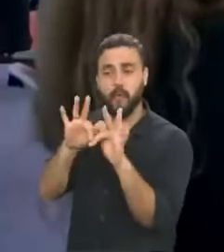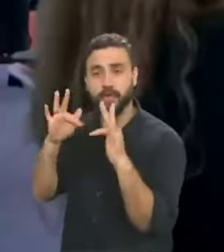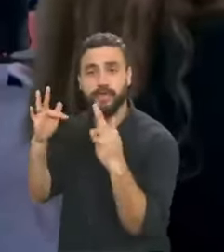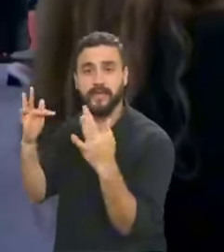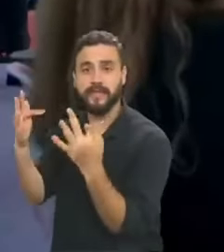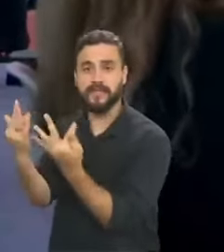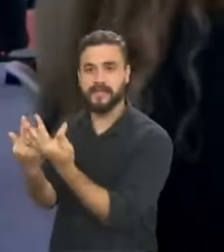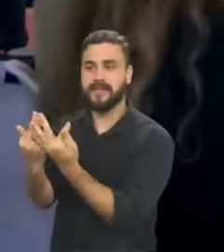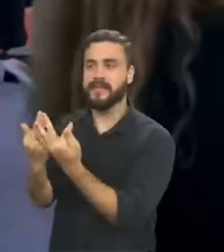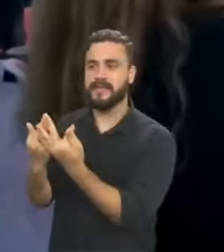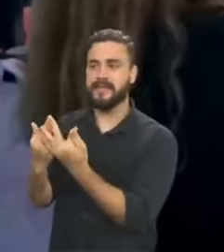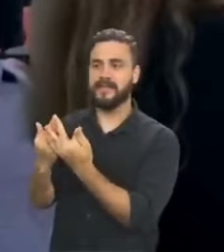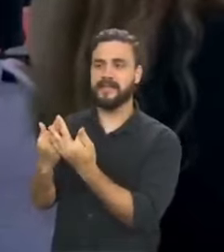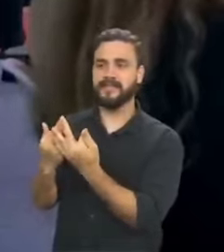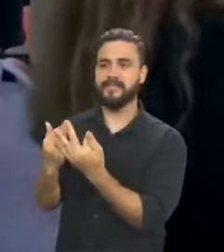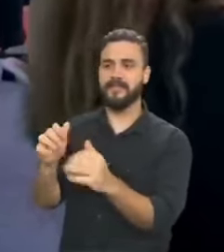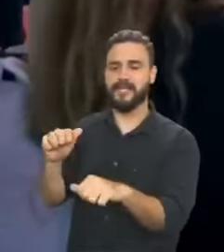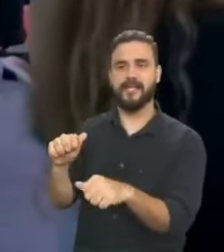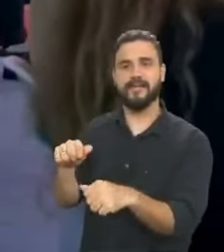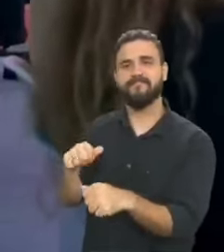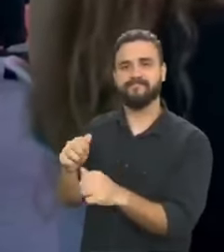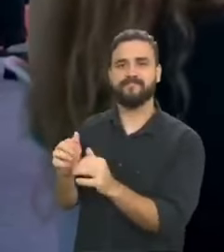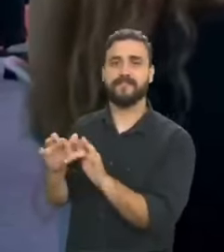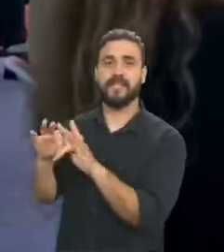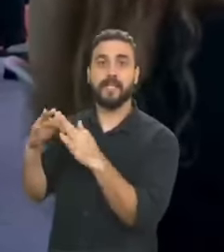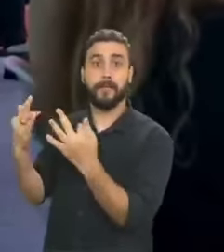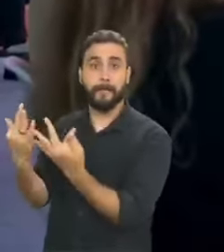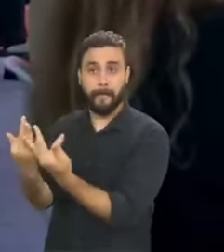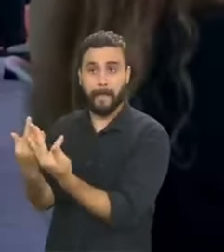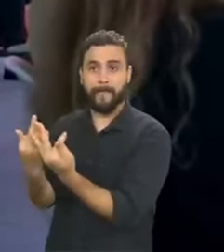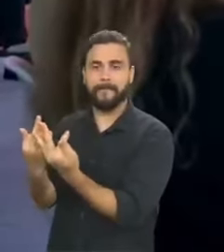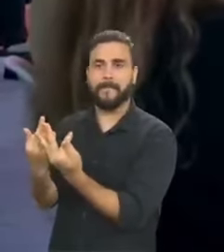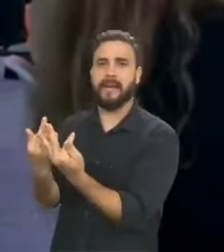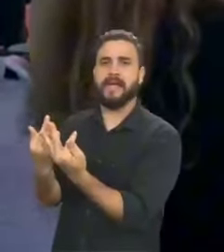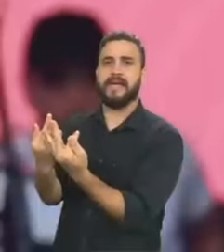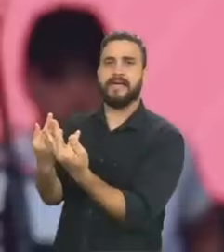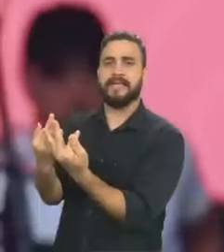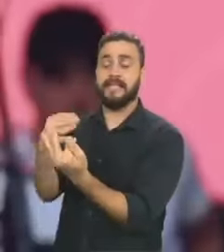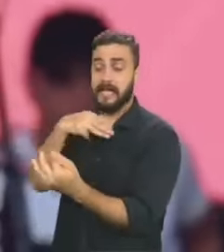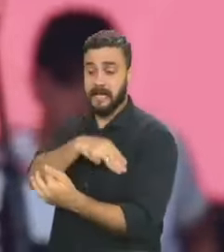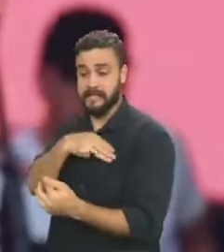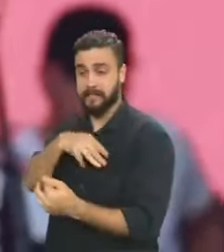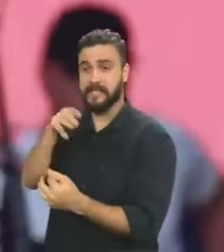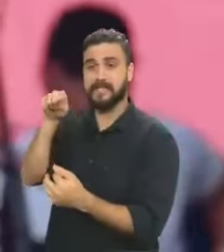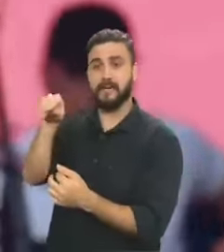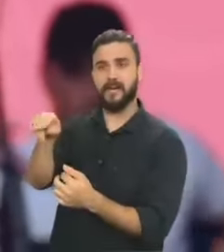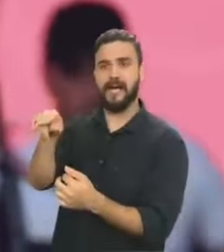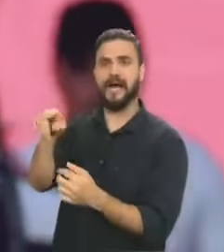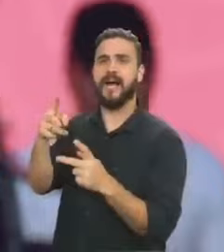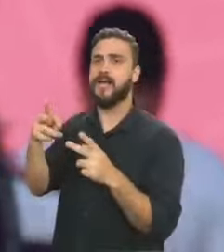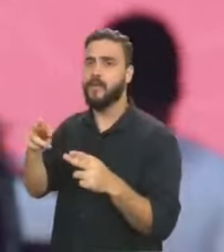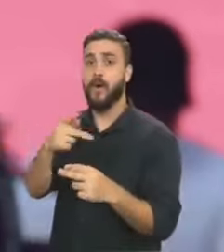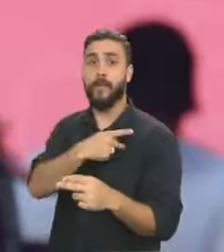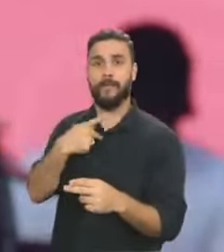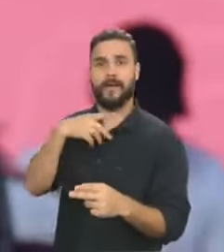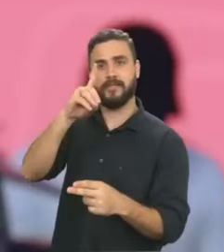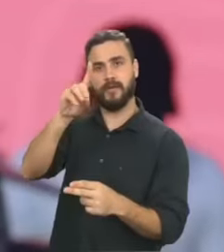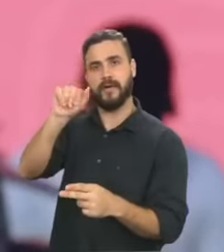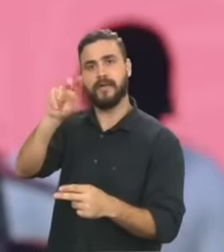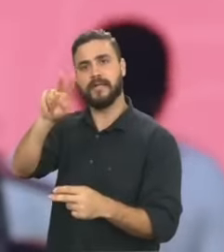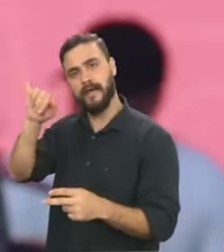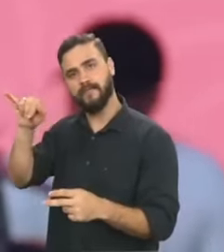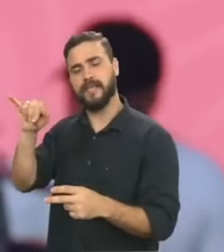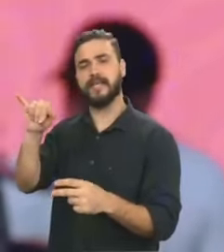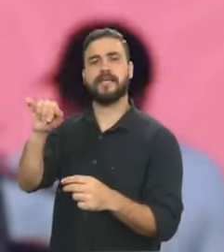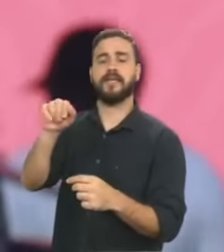alimentando muita gente, né? Esse papel sempre foi histórico, como o pastor Davi falou aqui. Sempre foi histórico. A igreja